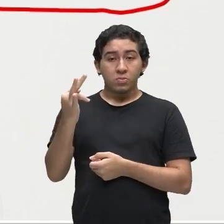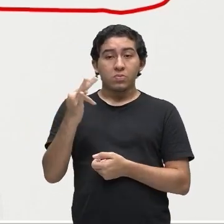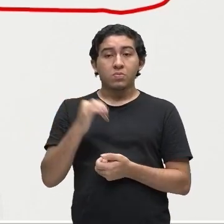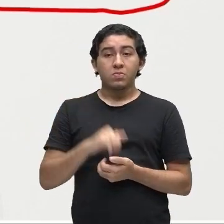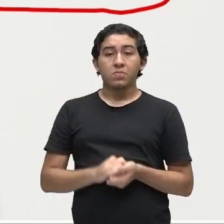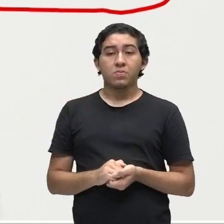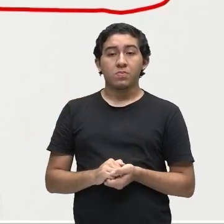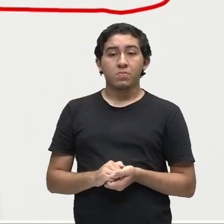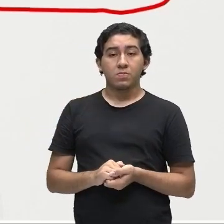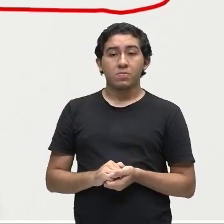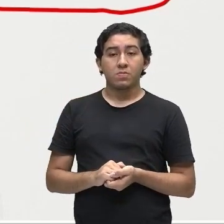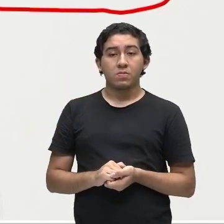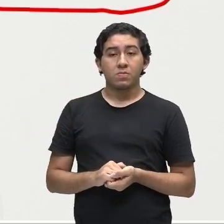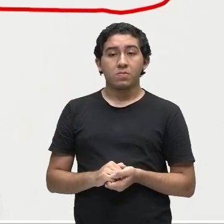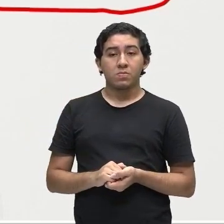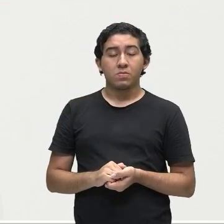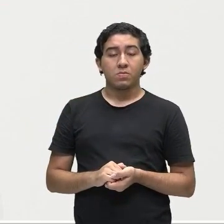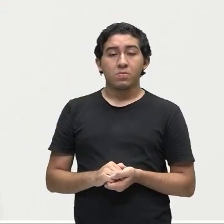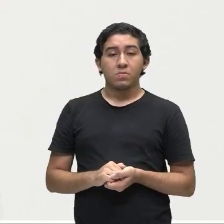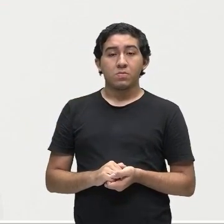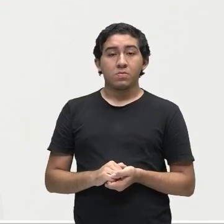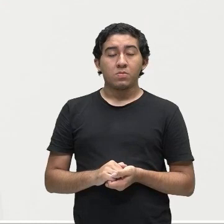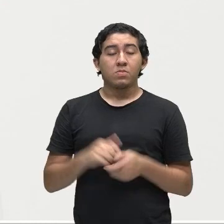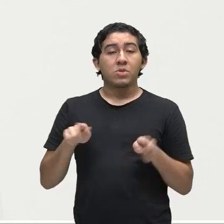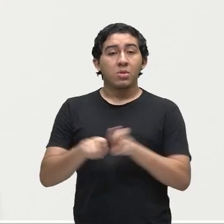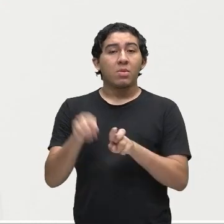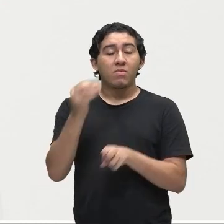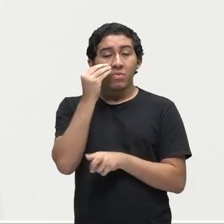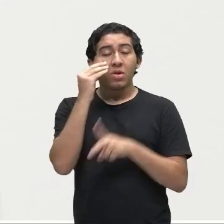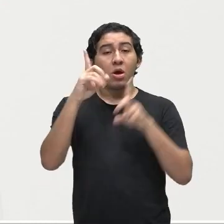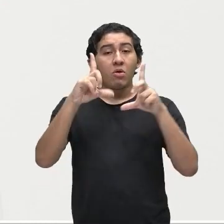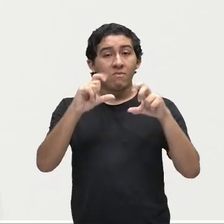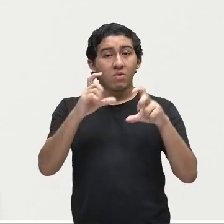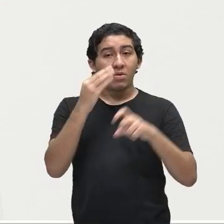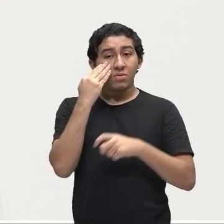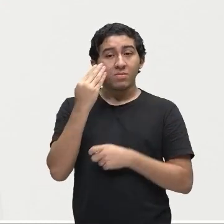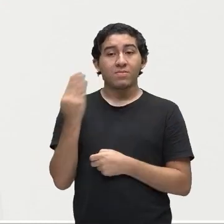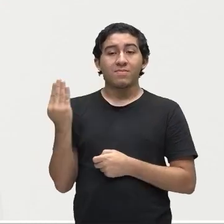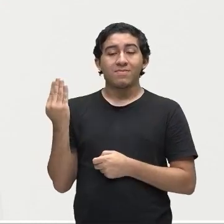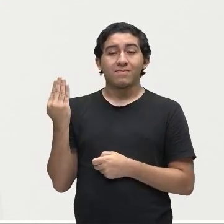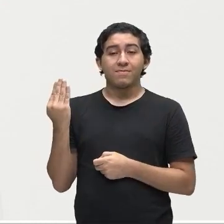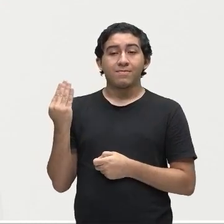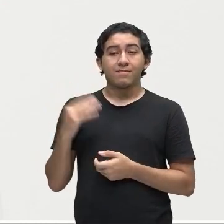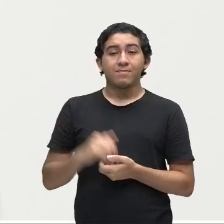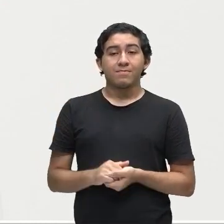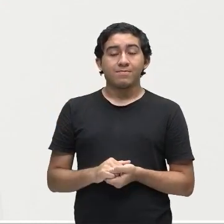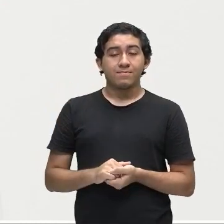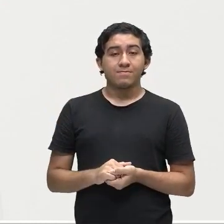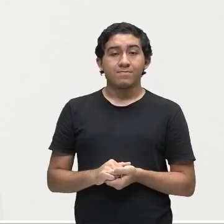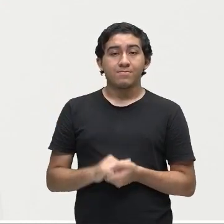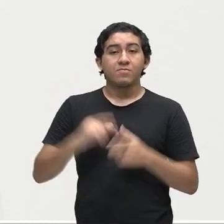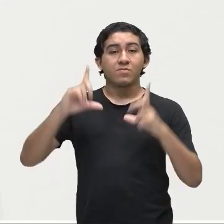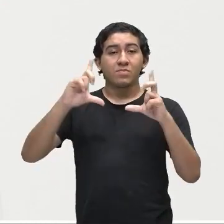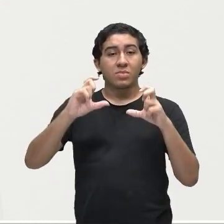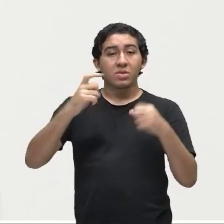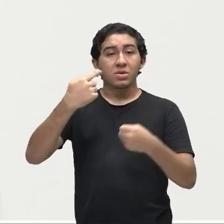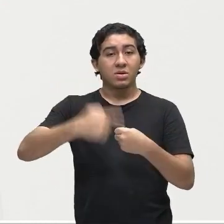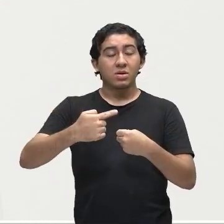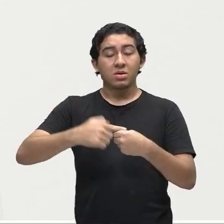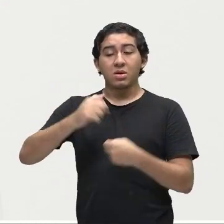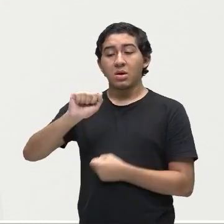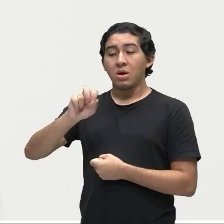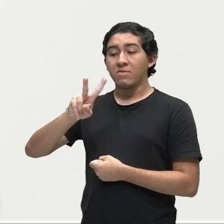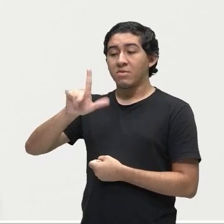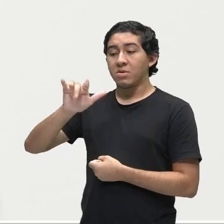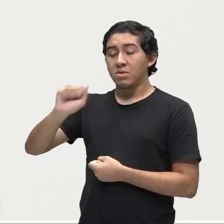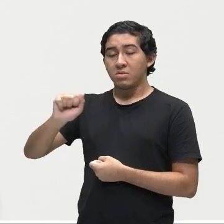professor trouxe aqui uma foto que mostra um pouquinho disso, ó. Aqui é a foto da cidade de Ávila, na Espanha, que é